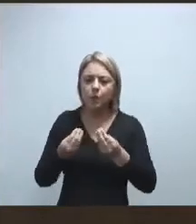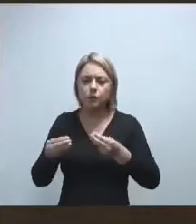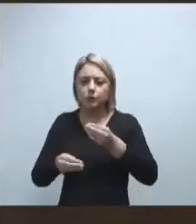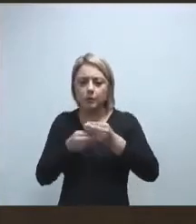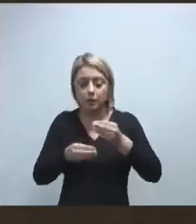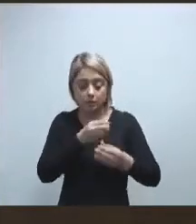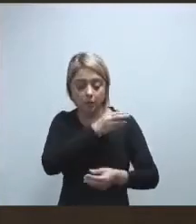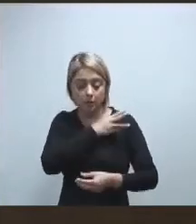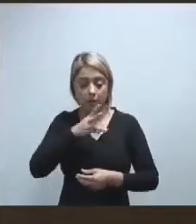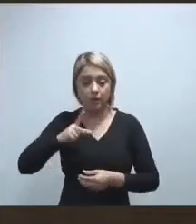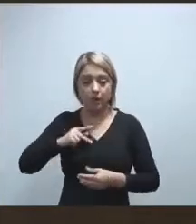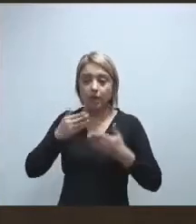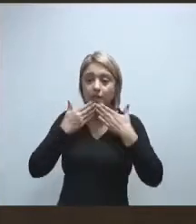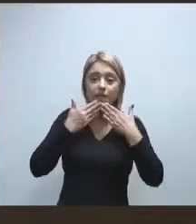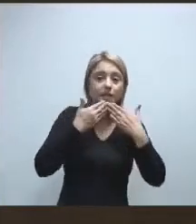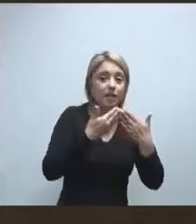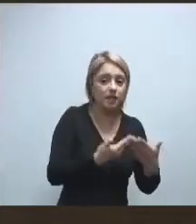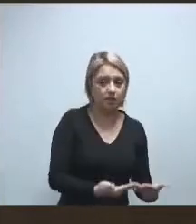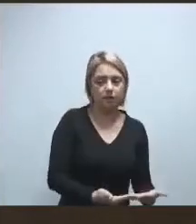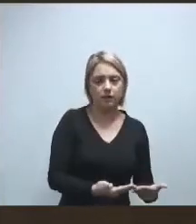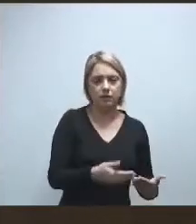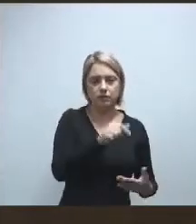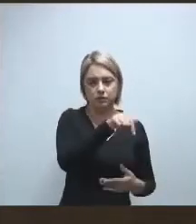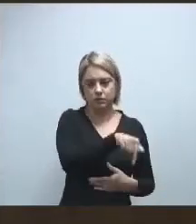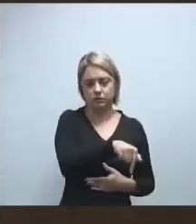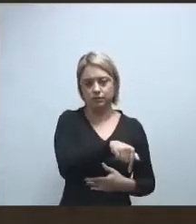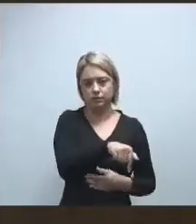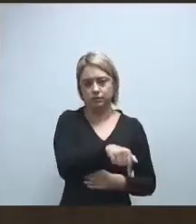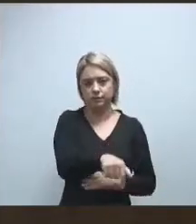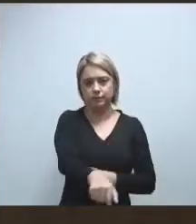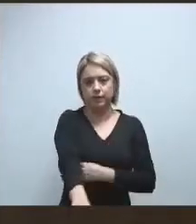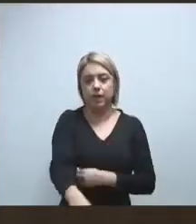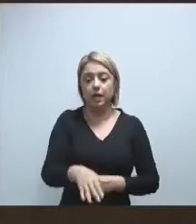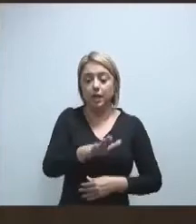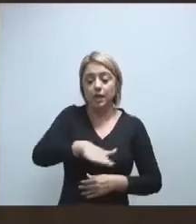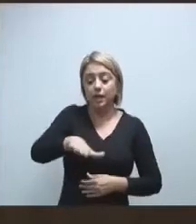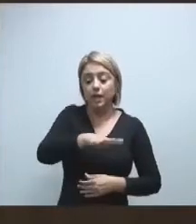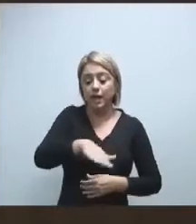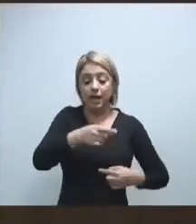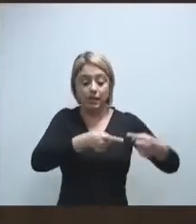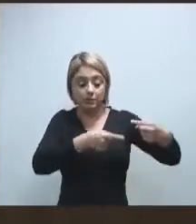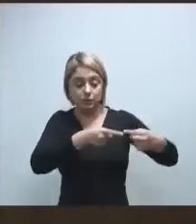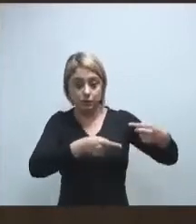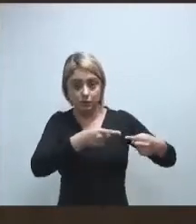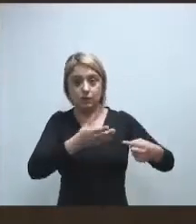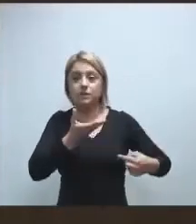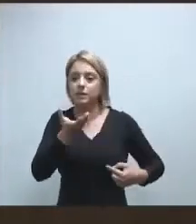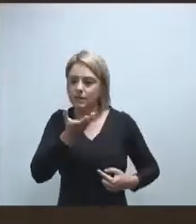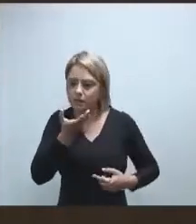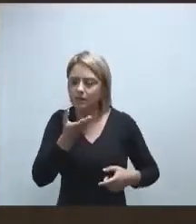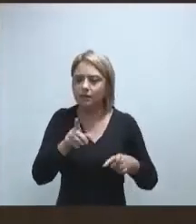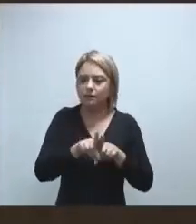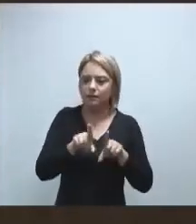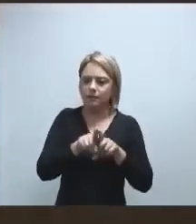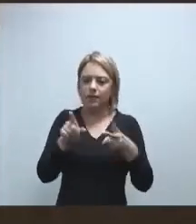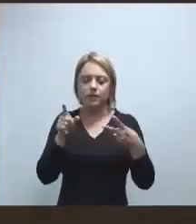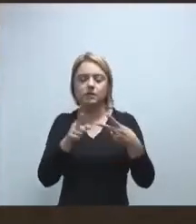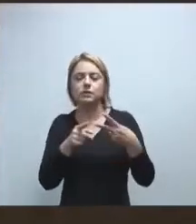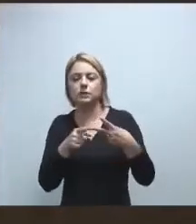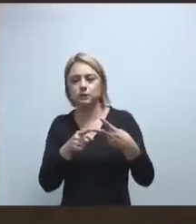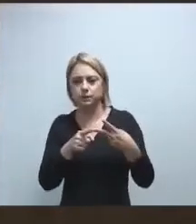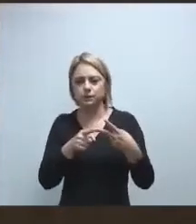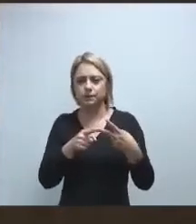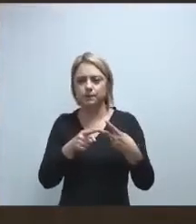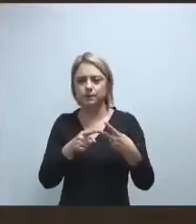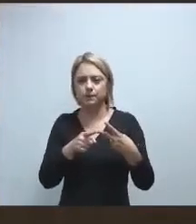do ministério público defendiam isso ea classe política desejava isso segundo ponto